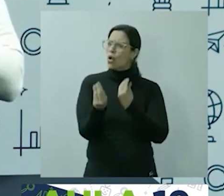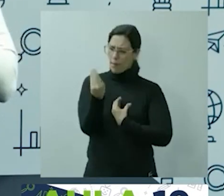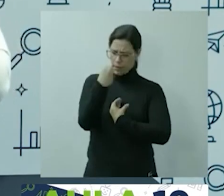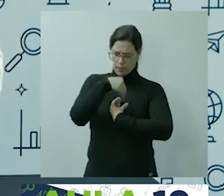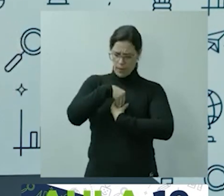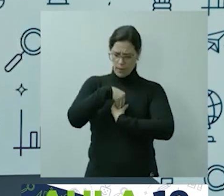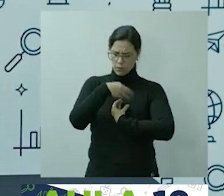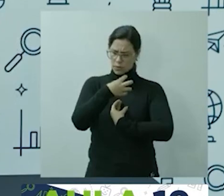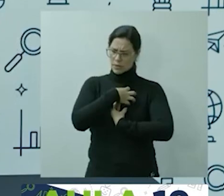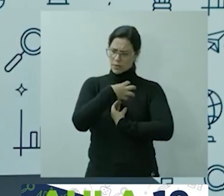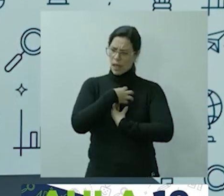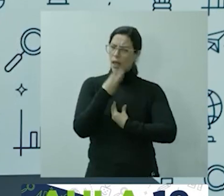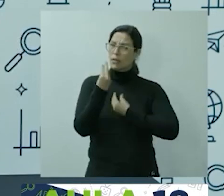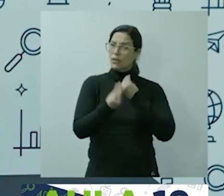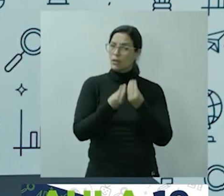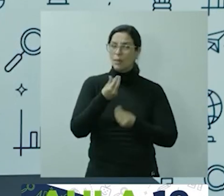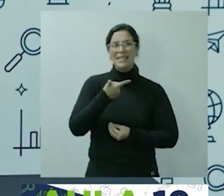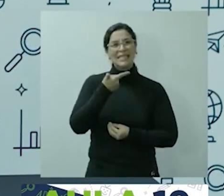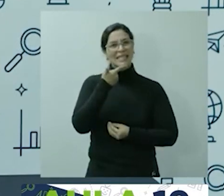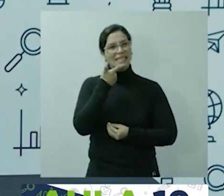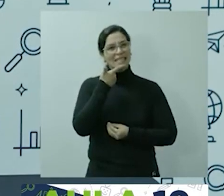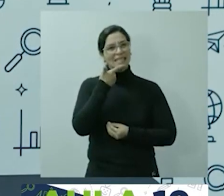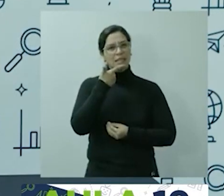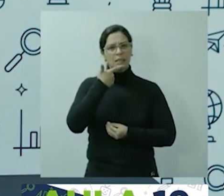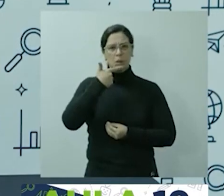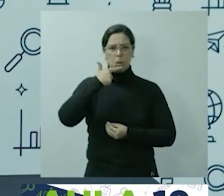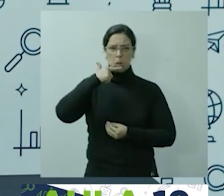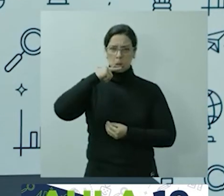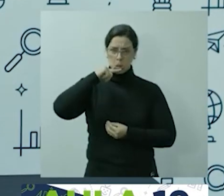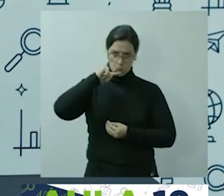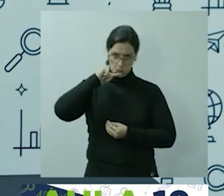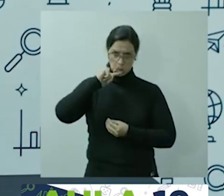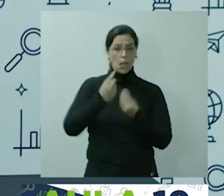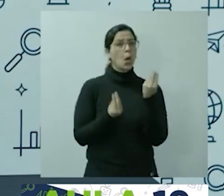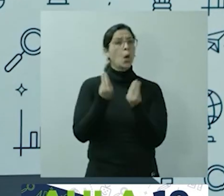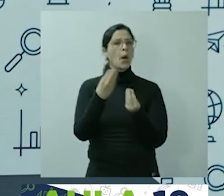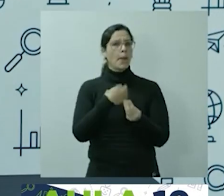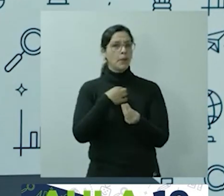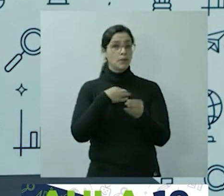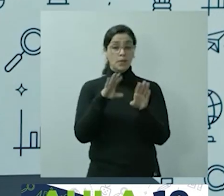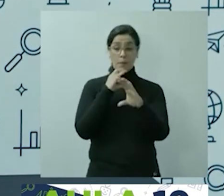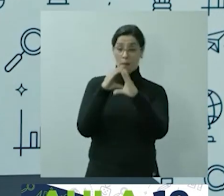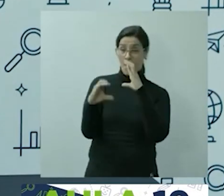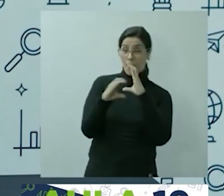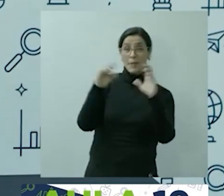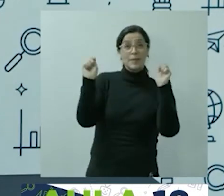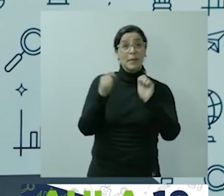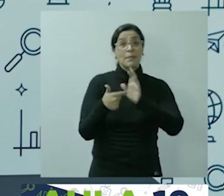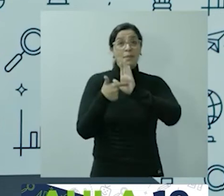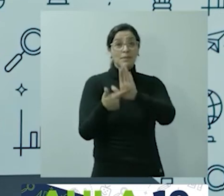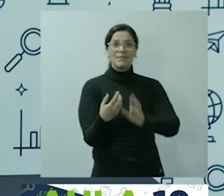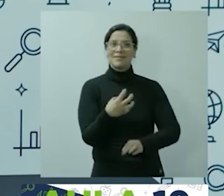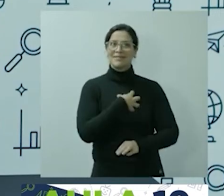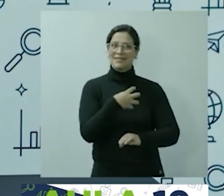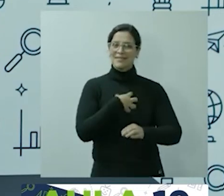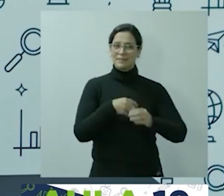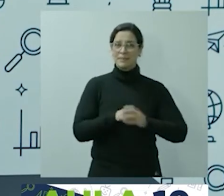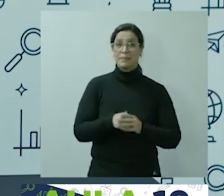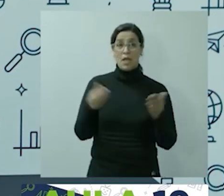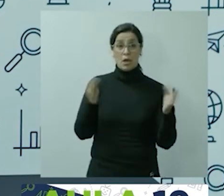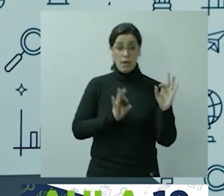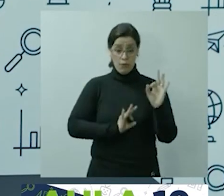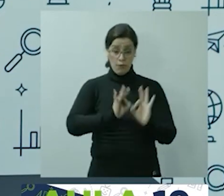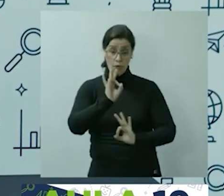vocês estão se sentindo naquele dia. Então, é uma forma de comunicar os sentimentos. Eu